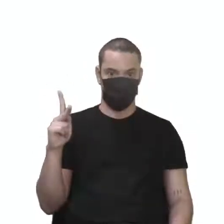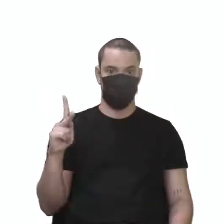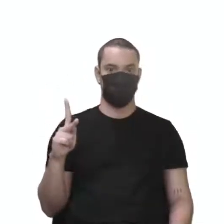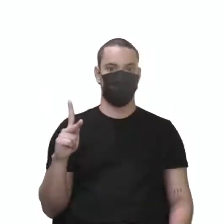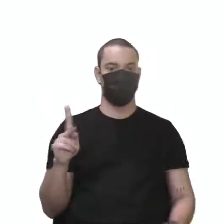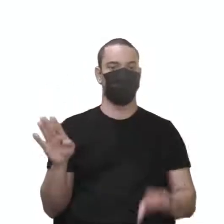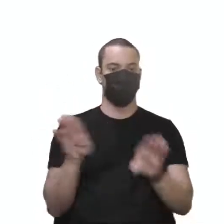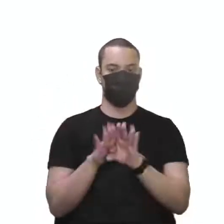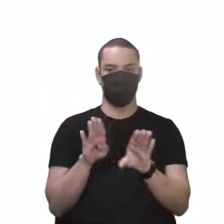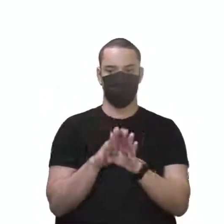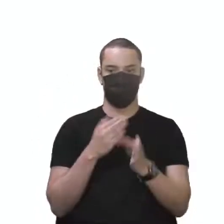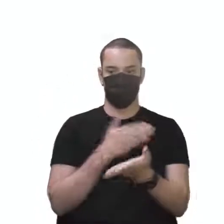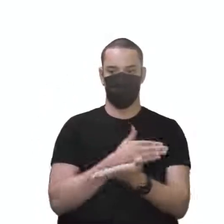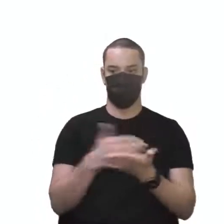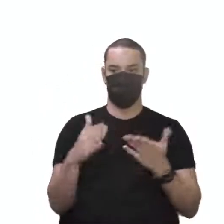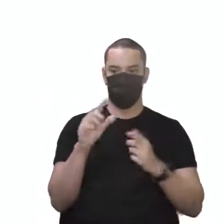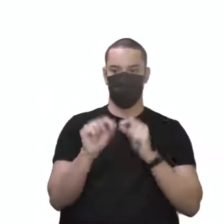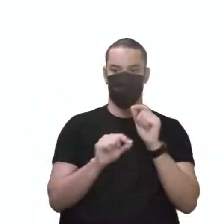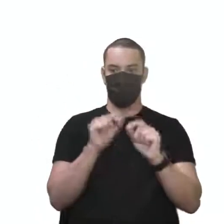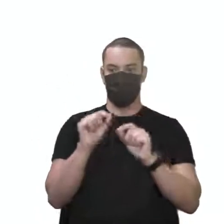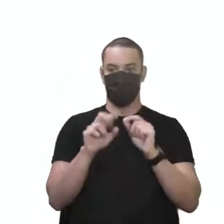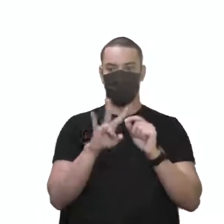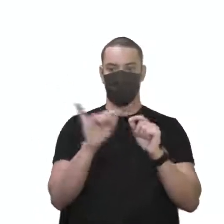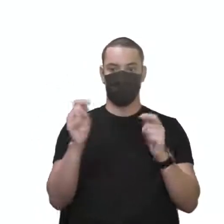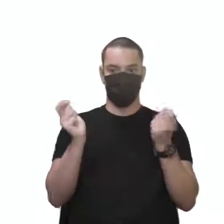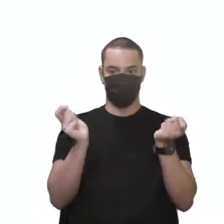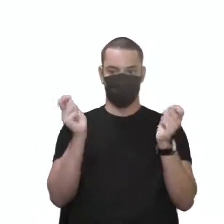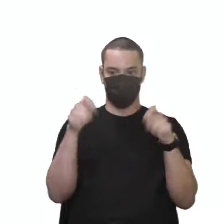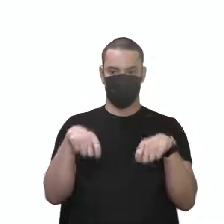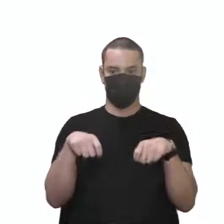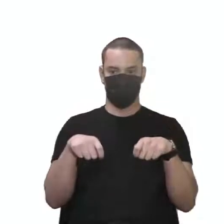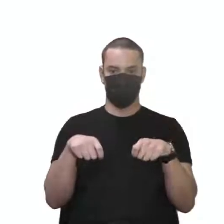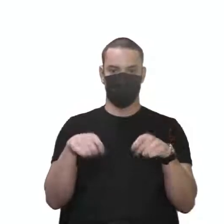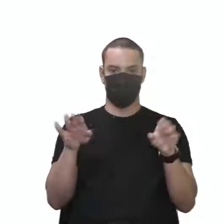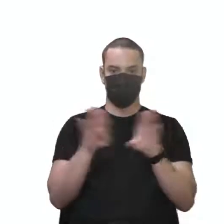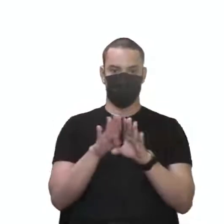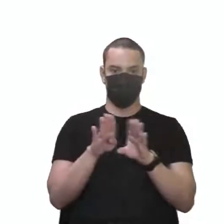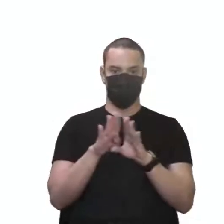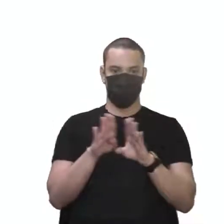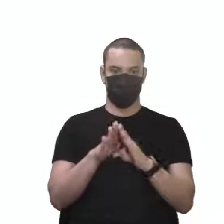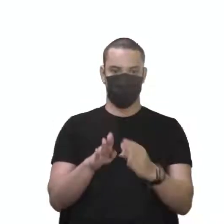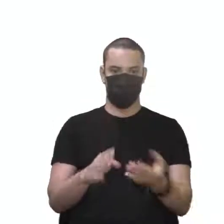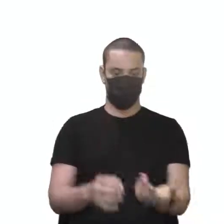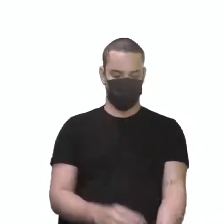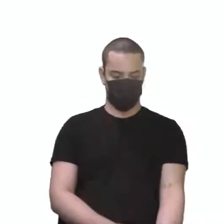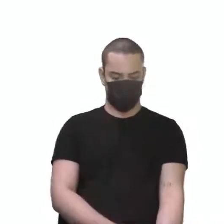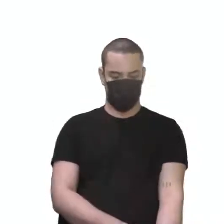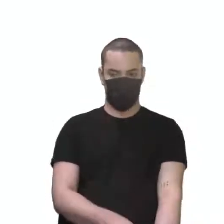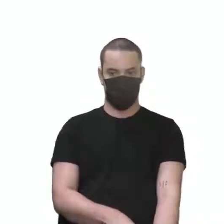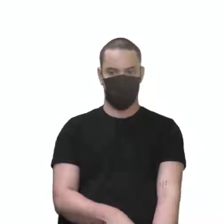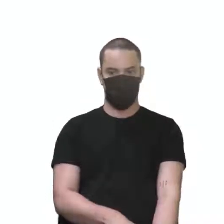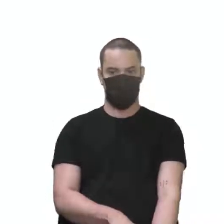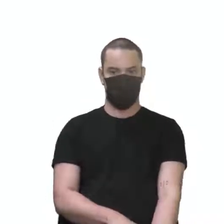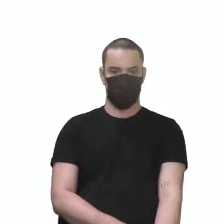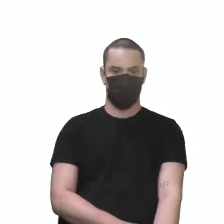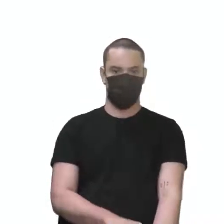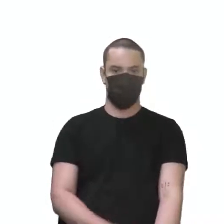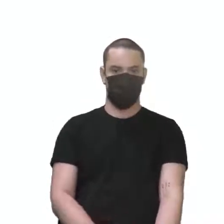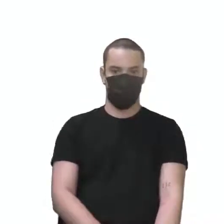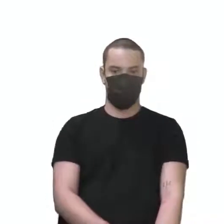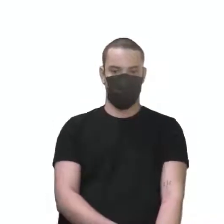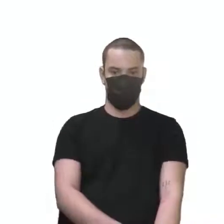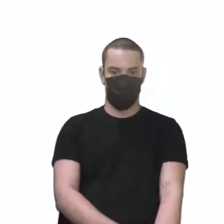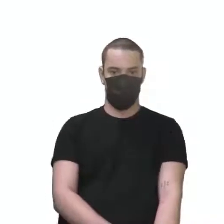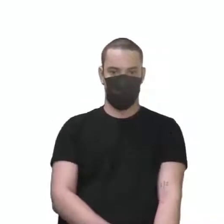raiz quanto no início do caule, e aí elas vão se instalar nesses organismos e vão formar como se fosse